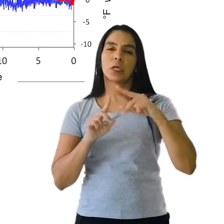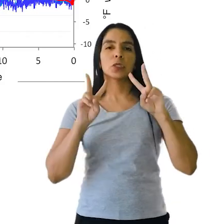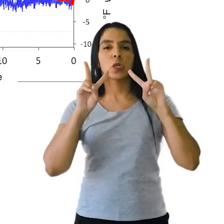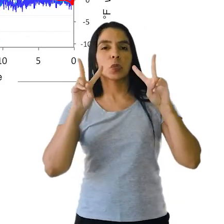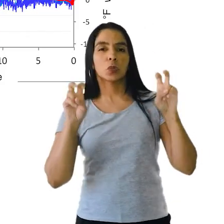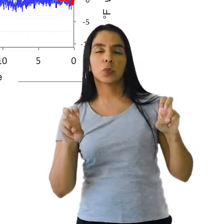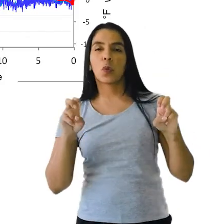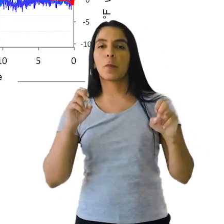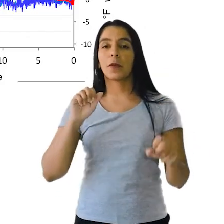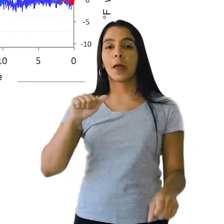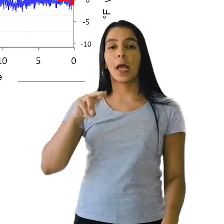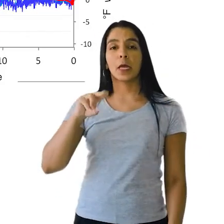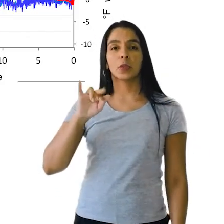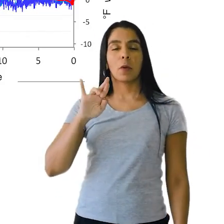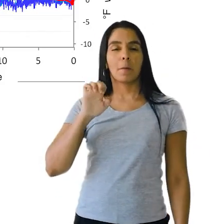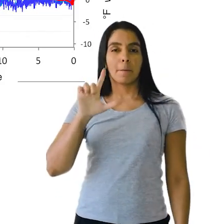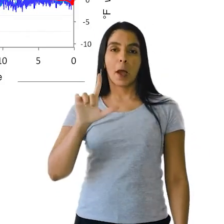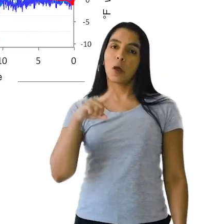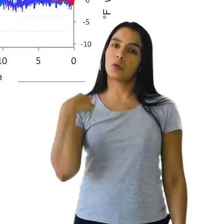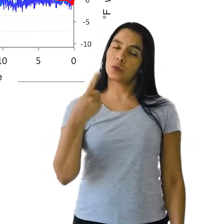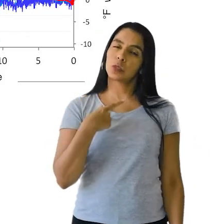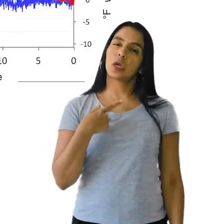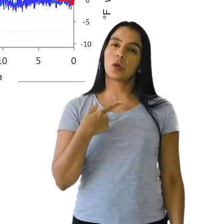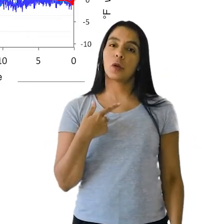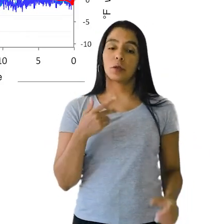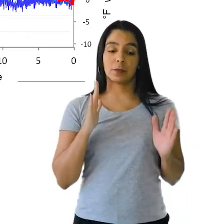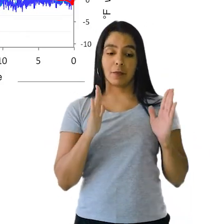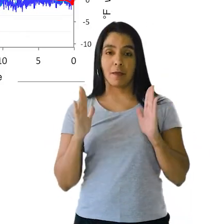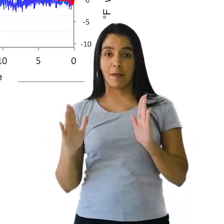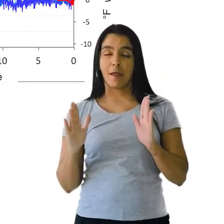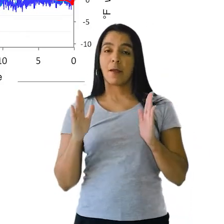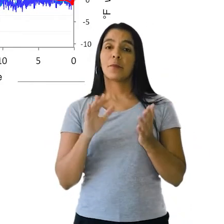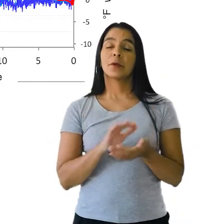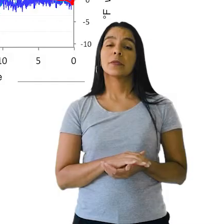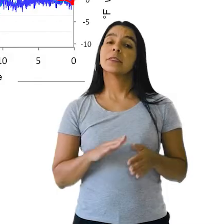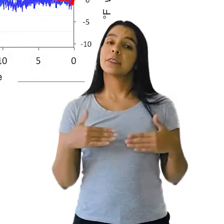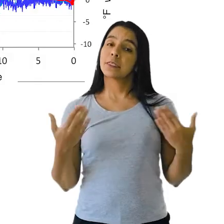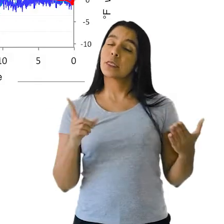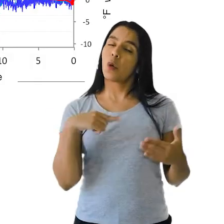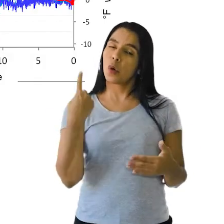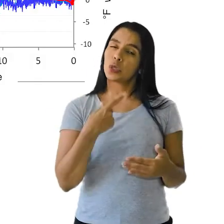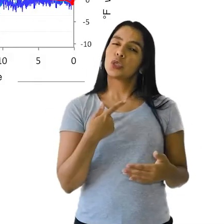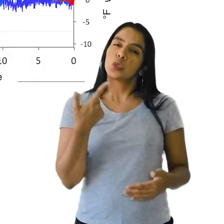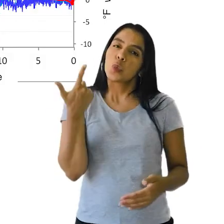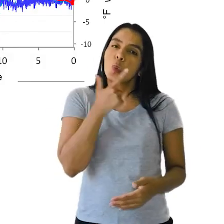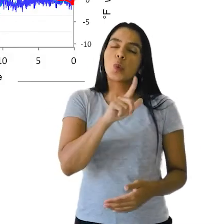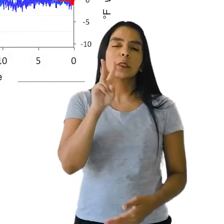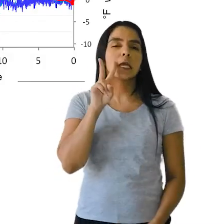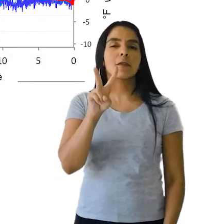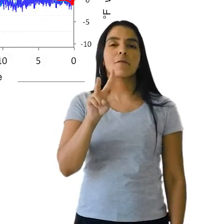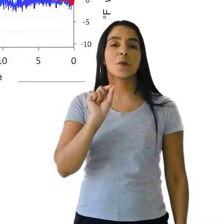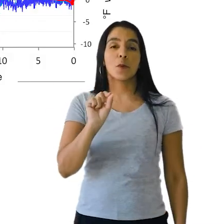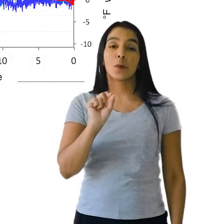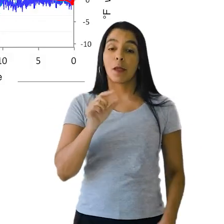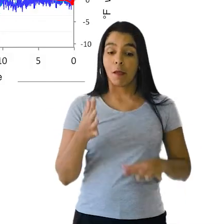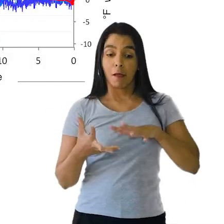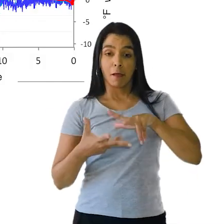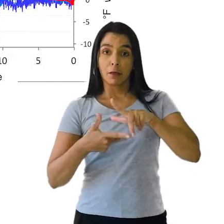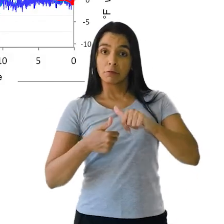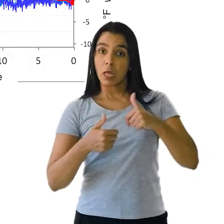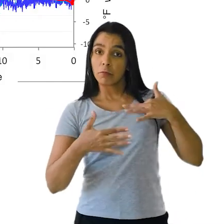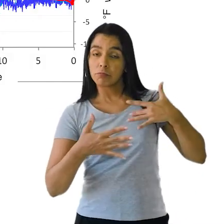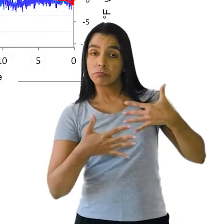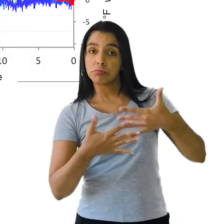anomalias negativas de temperatura em relação a uma normal da nossa idade, da nossa época. Então, a